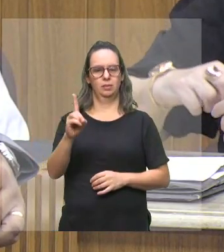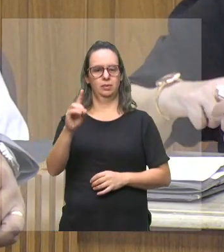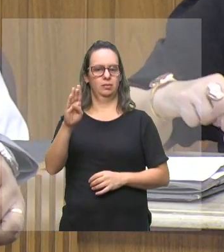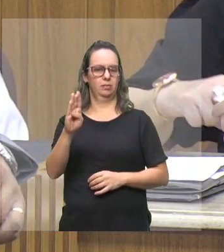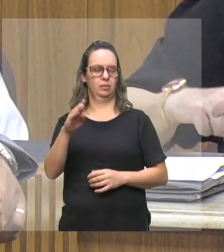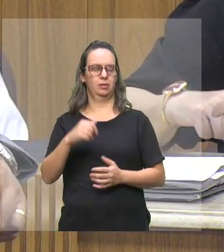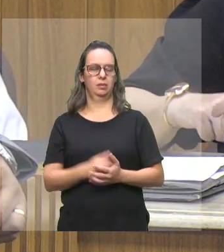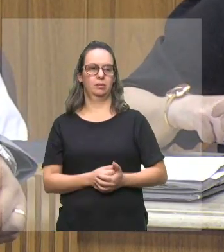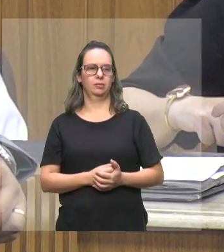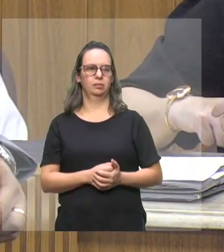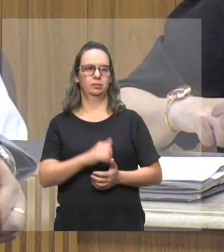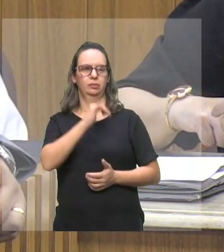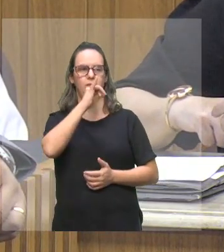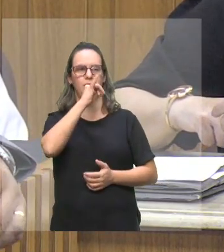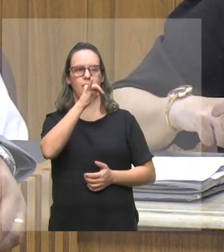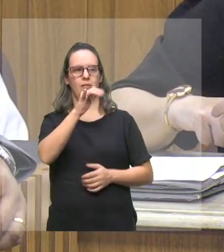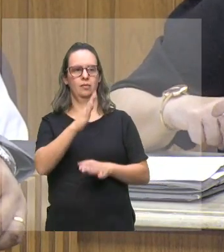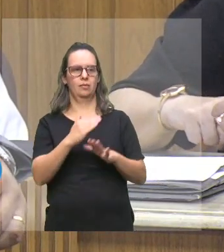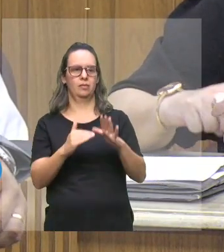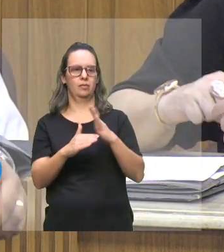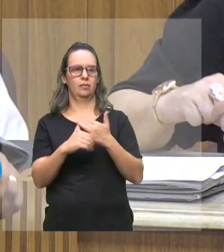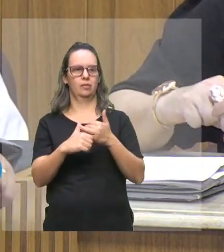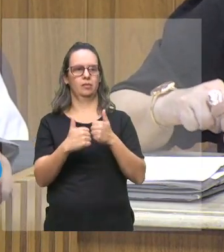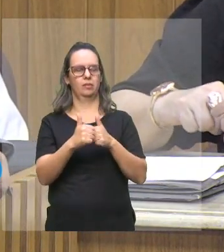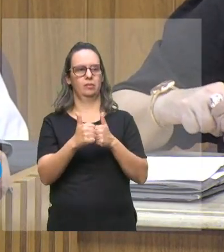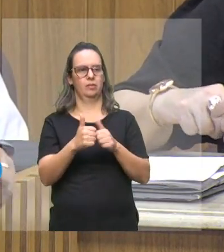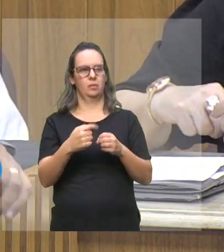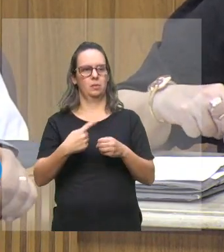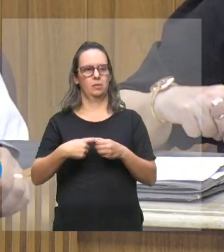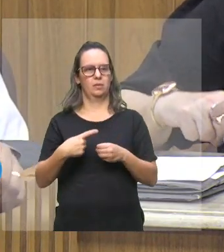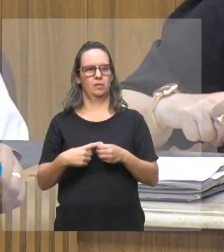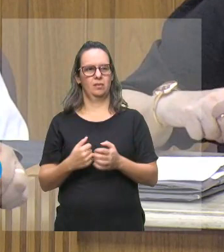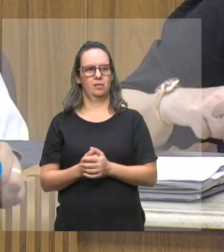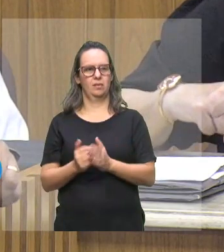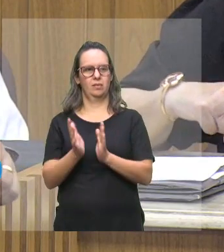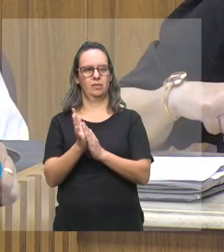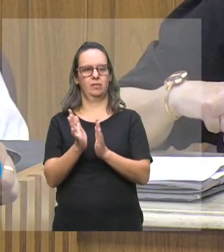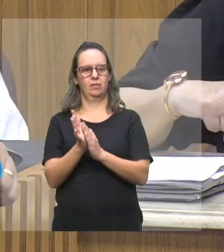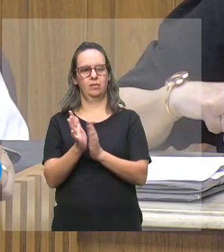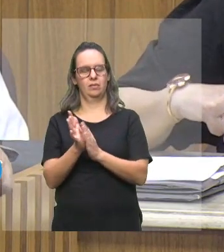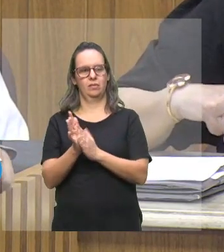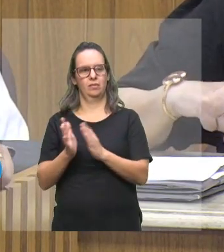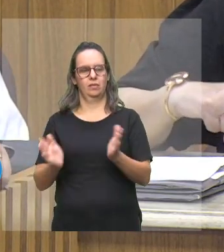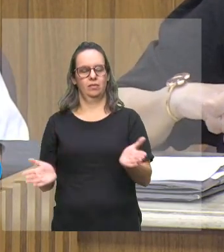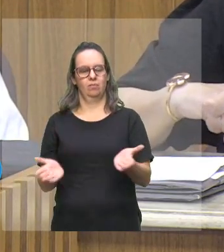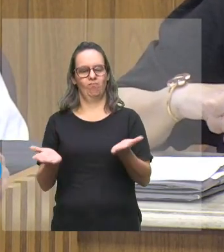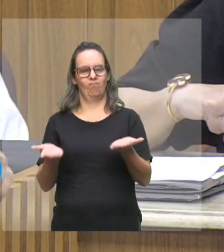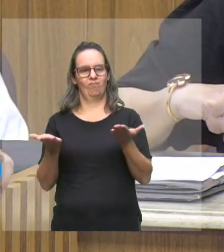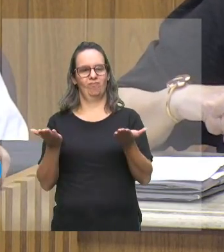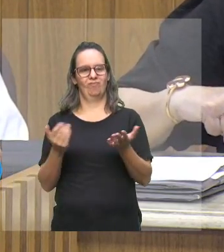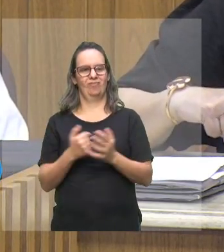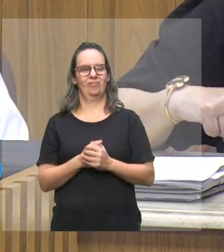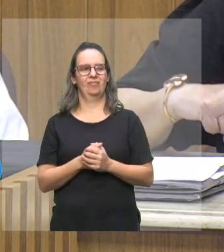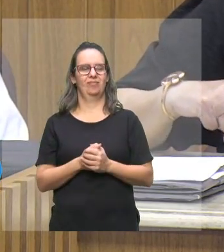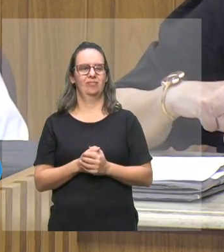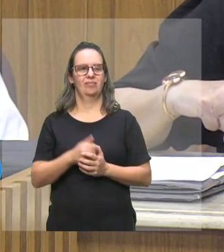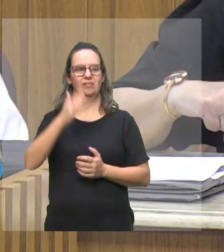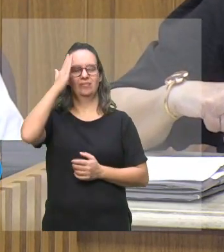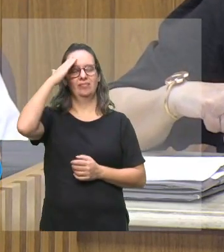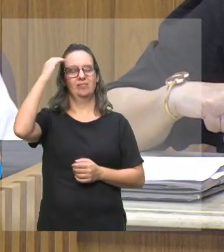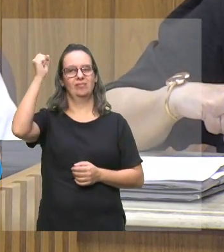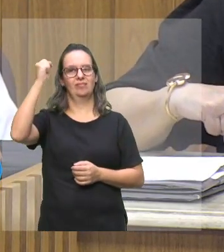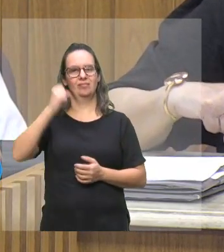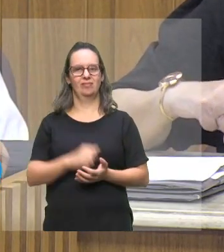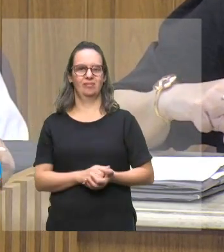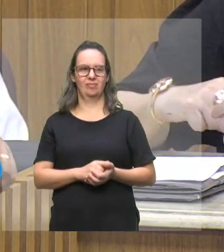de tudo isso que a gente tem acompanhado da cidade. Eu gostaria de enaltecer a sabedoria e as palavras aqui empregadas pelo pastor